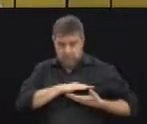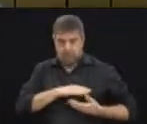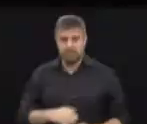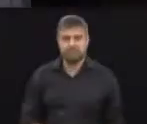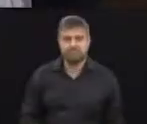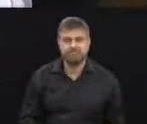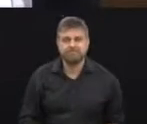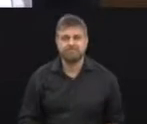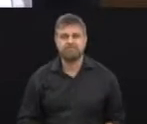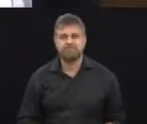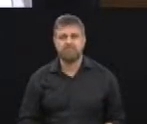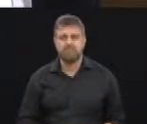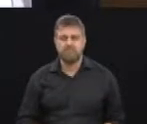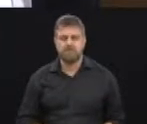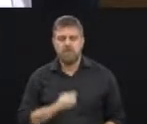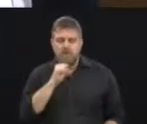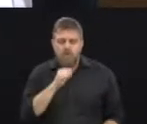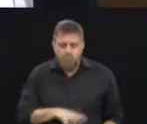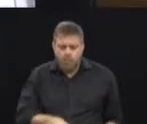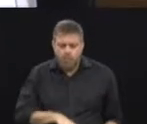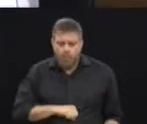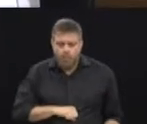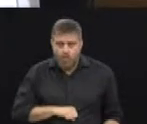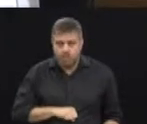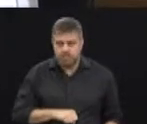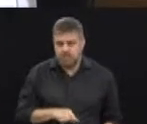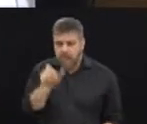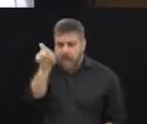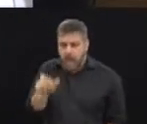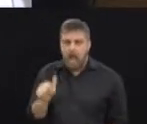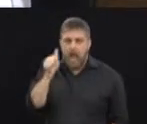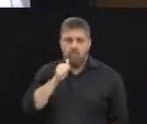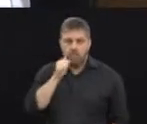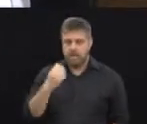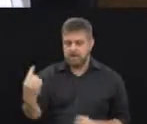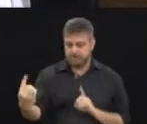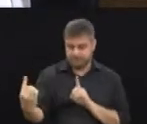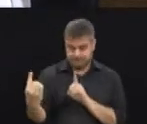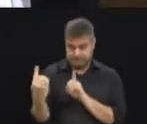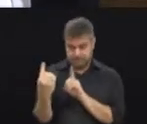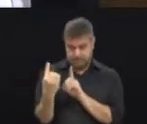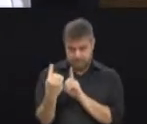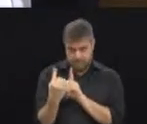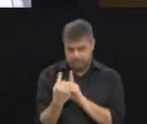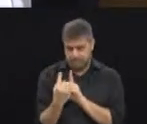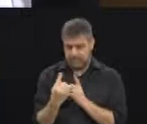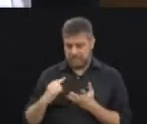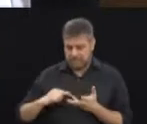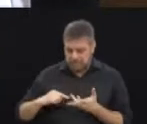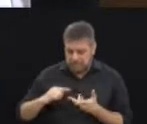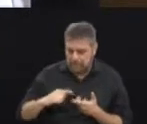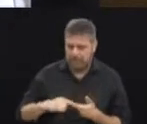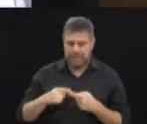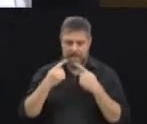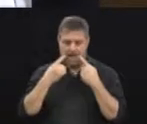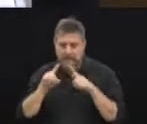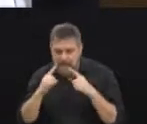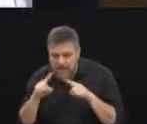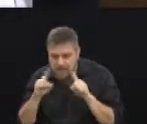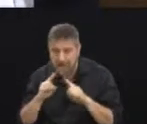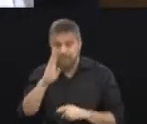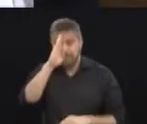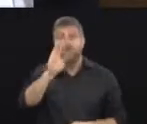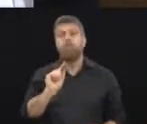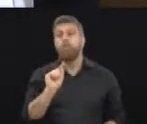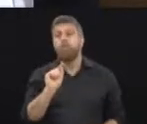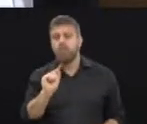Marco Rubio. A menopausa, a paciente vai chegar no consultório da gente com algumas queixas,